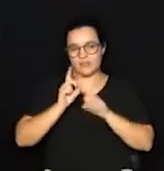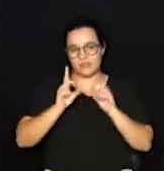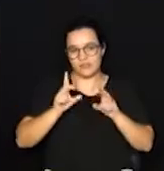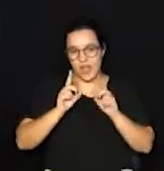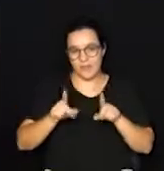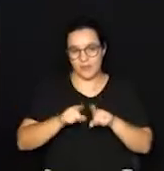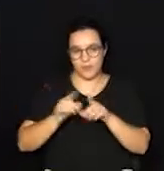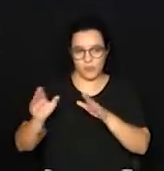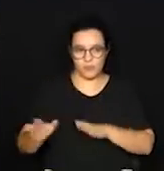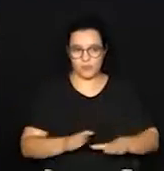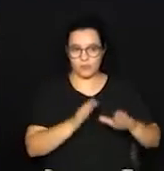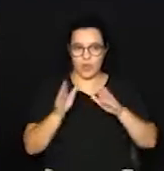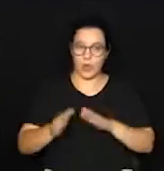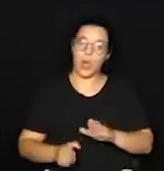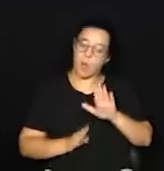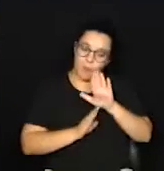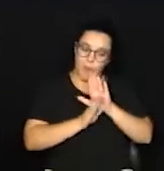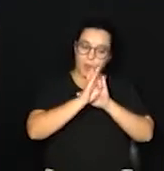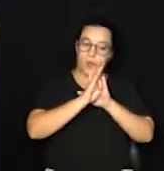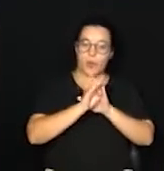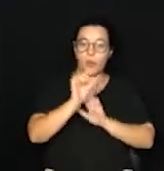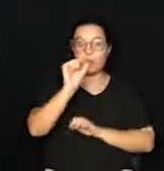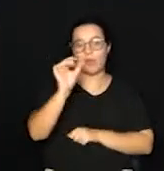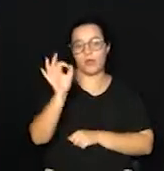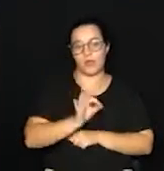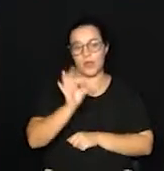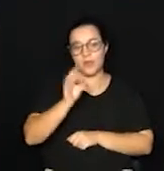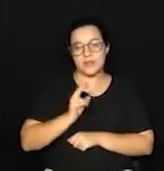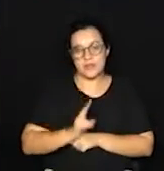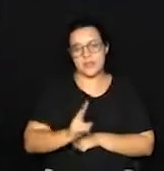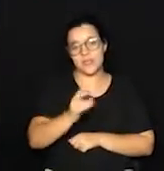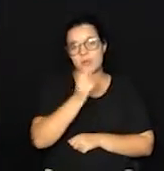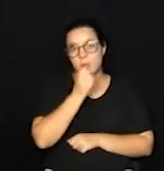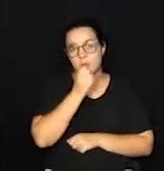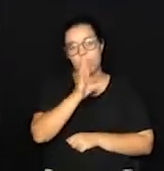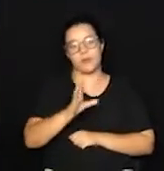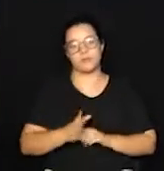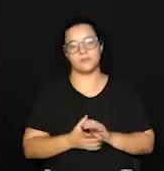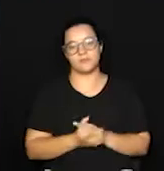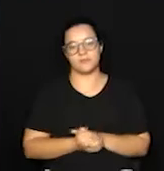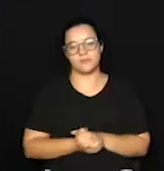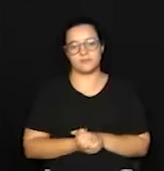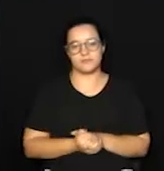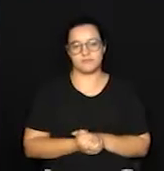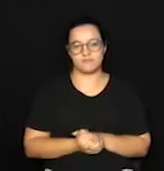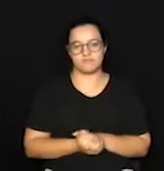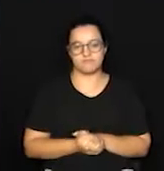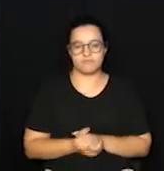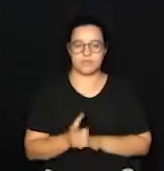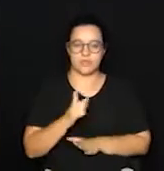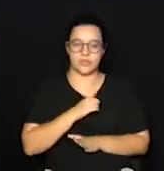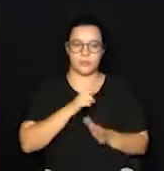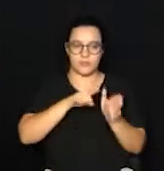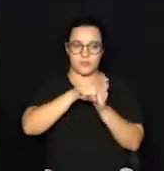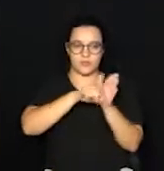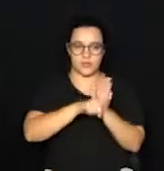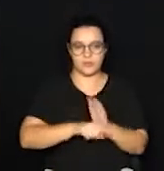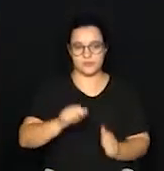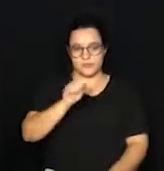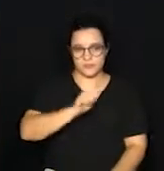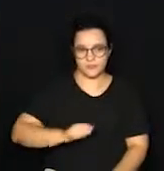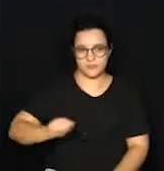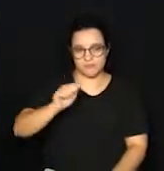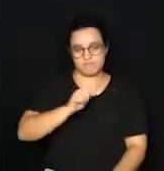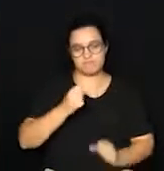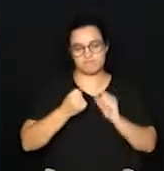produtivo, qualquer aumento de percentual é sempre comemorado. E olha só, de acordo com a Associação Comercial e